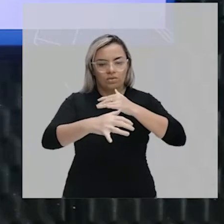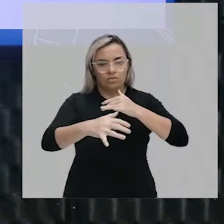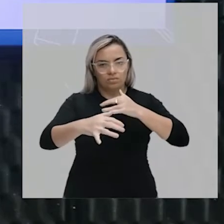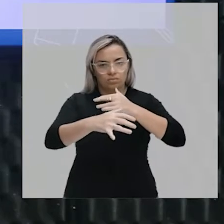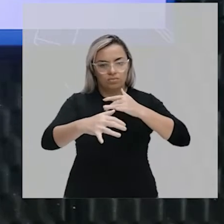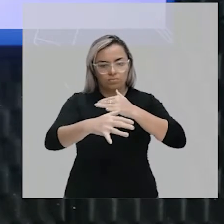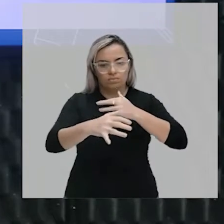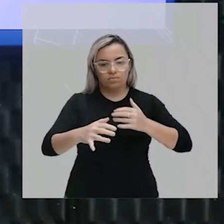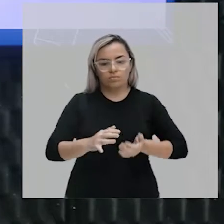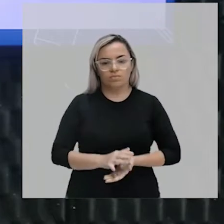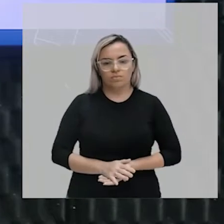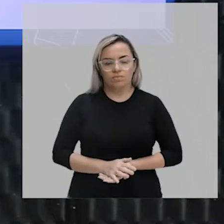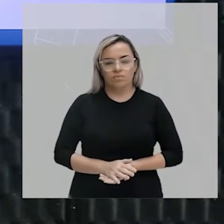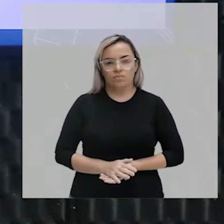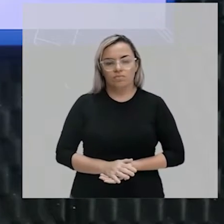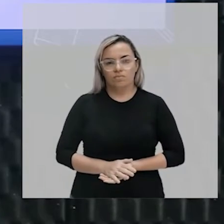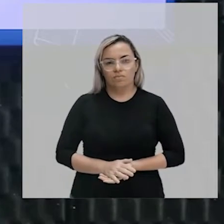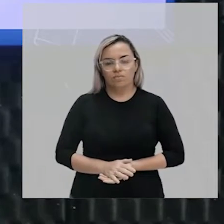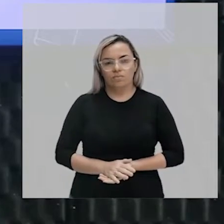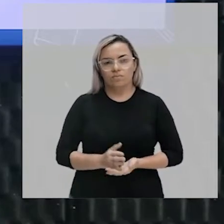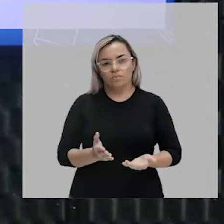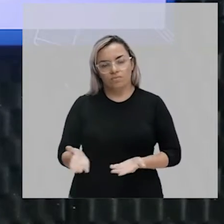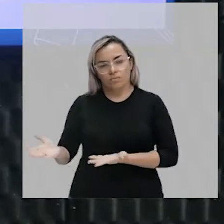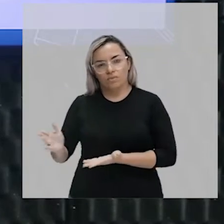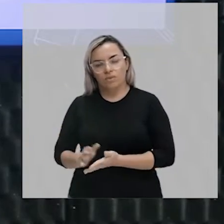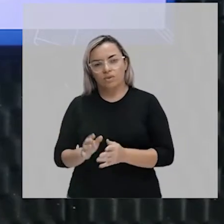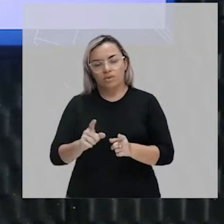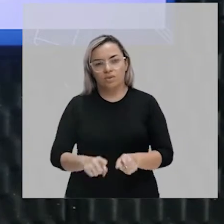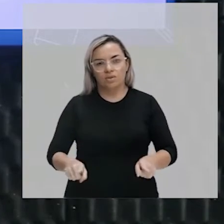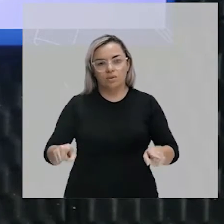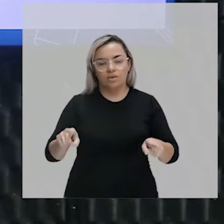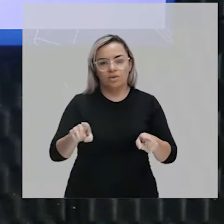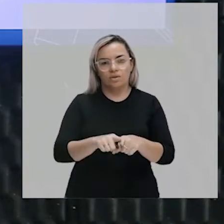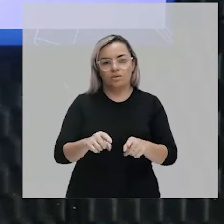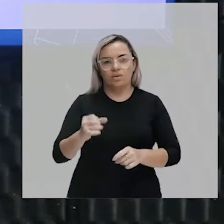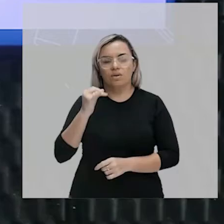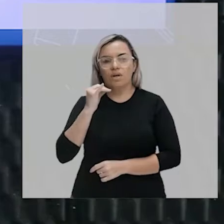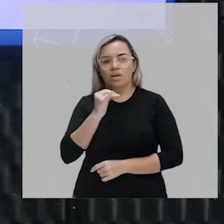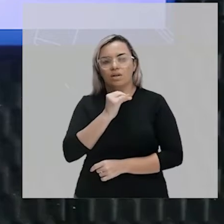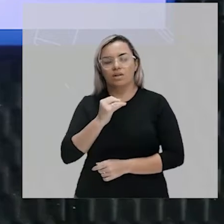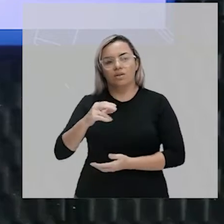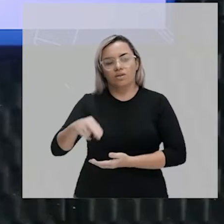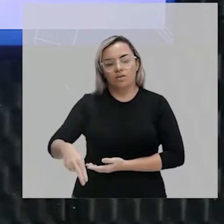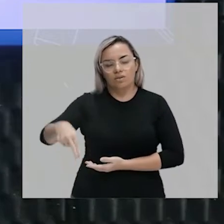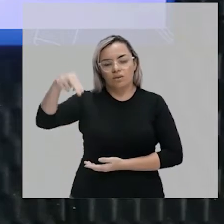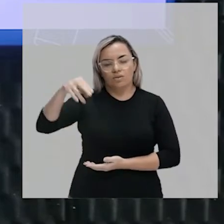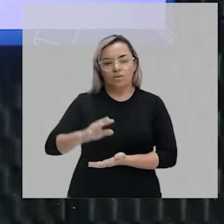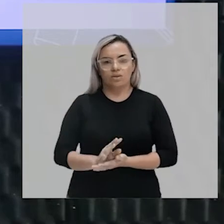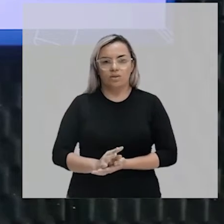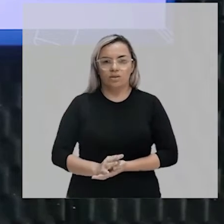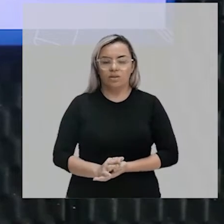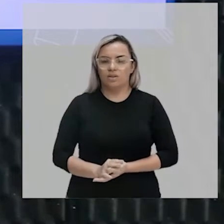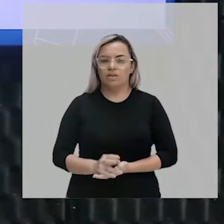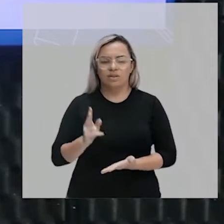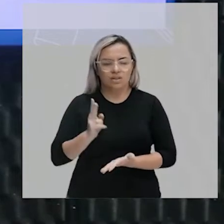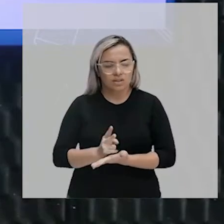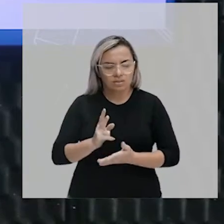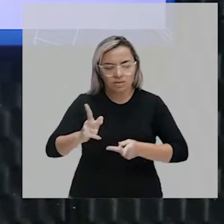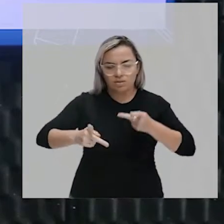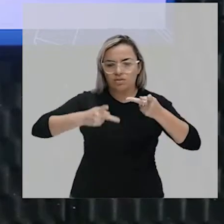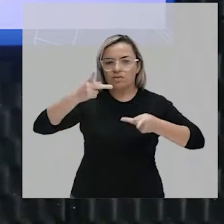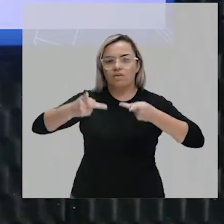e norte da Tailândia que a Irlanda do Norte eu sempre que fala de Reino Unido a gente tá falando desses quatro